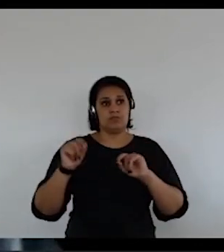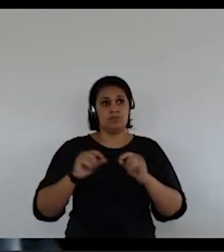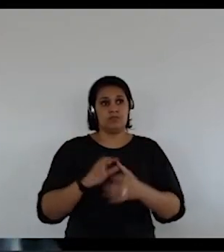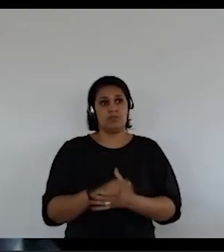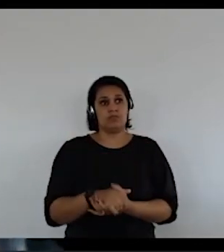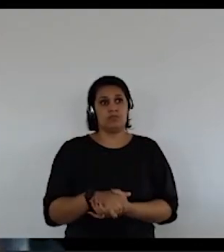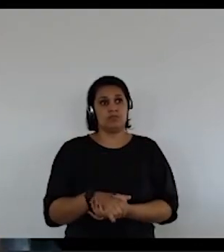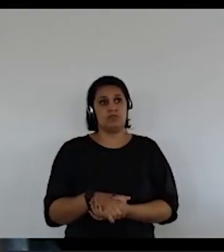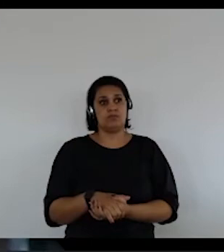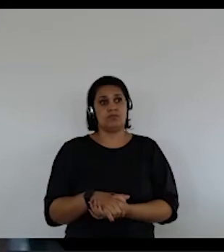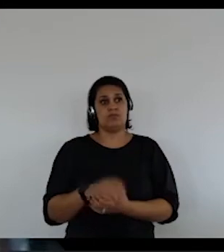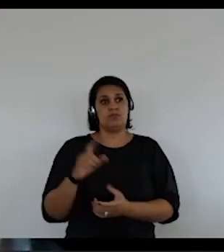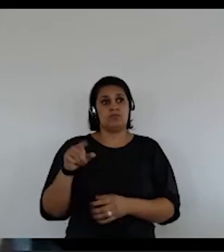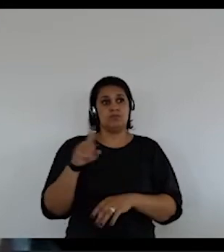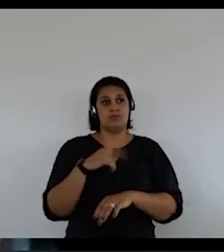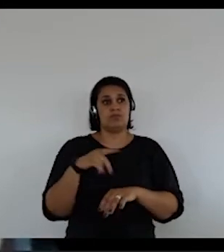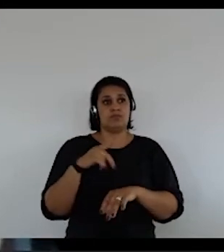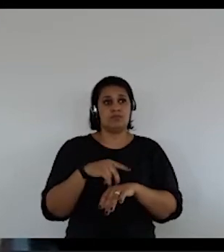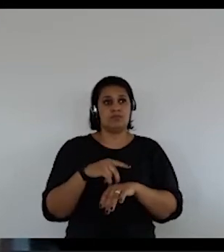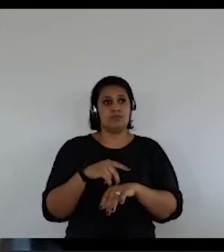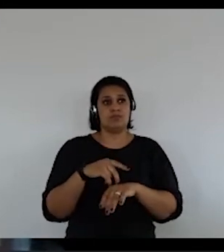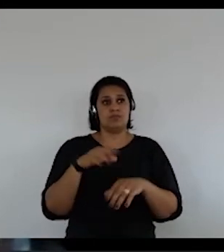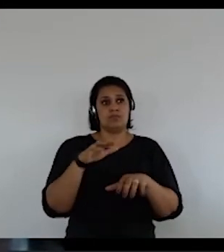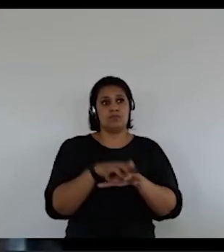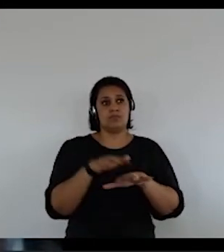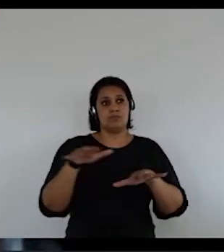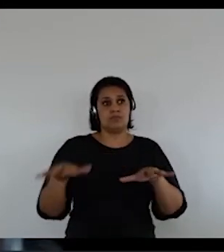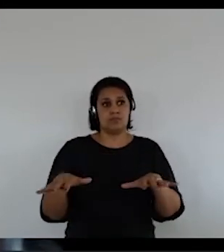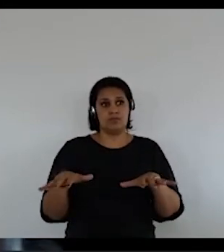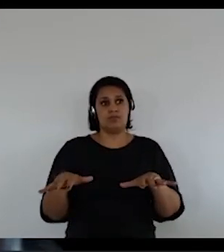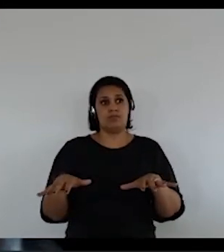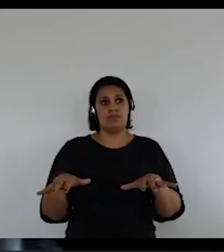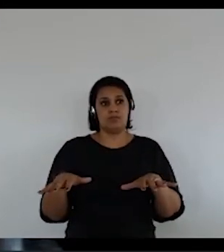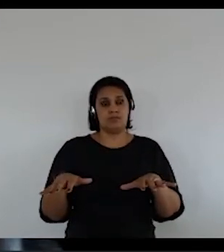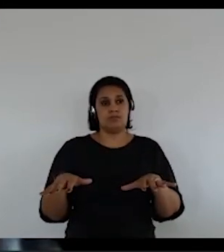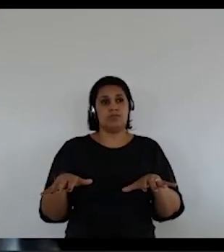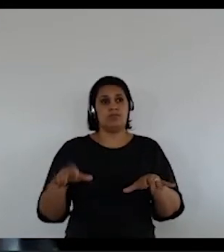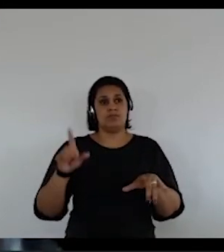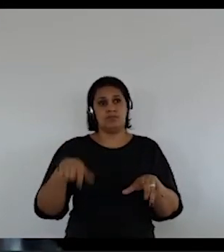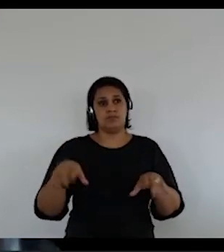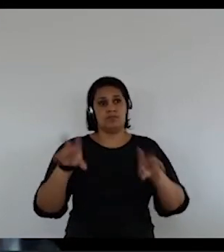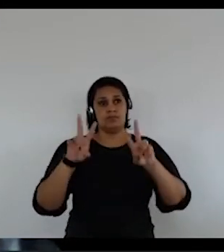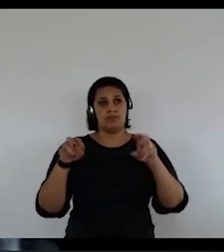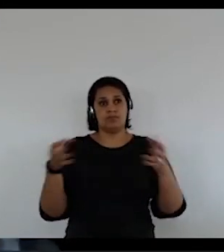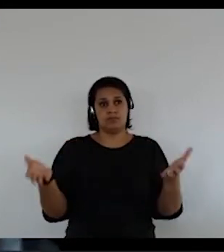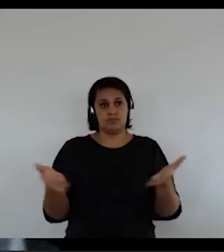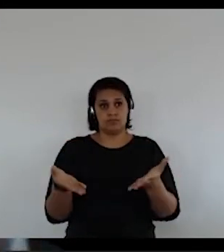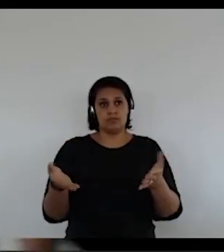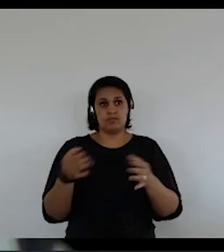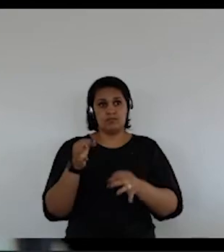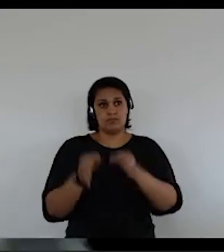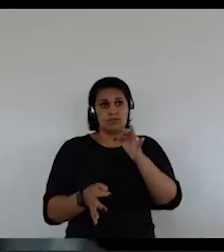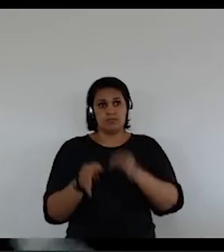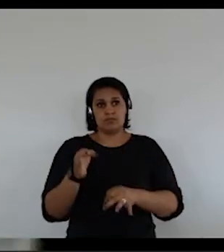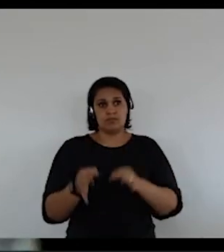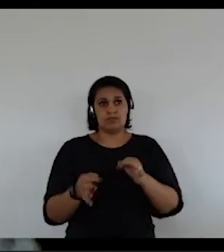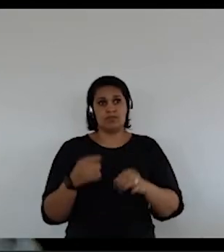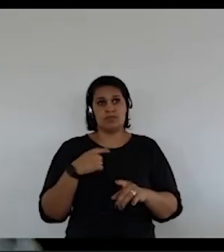um país parcialmente descentralizado, e nesta matéria da justiça, de